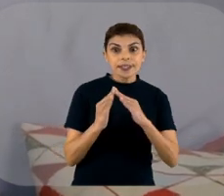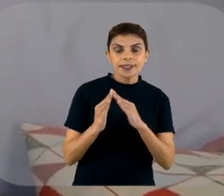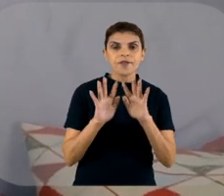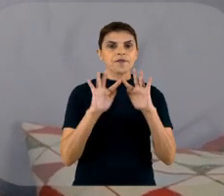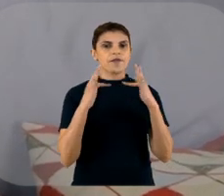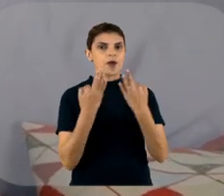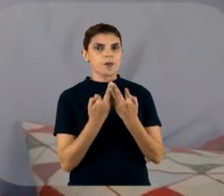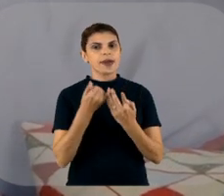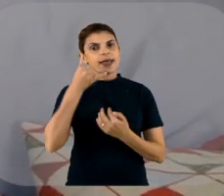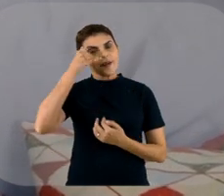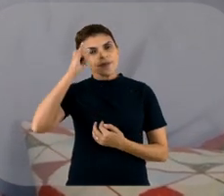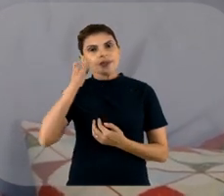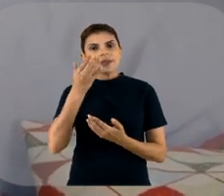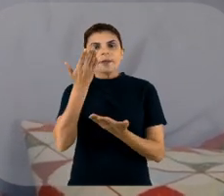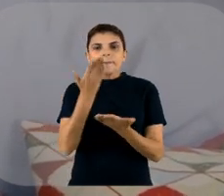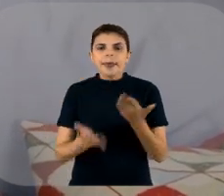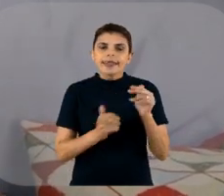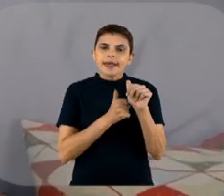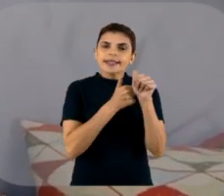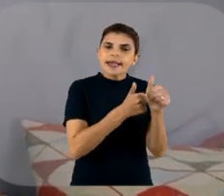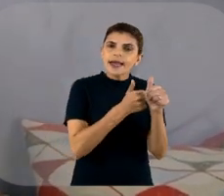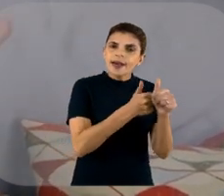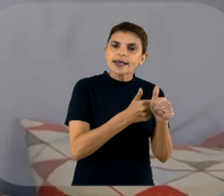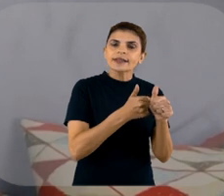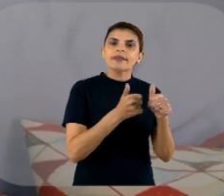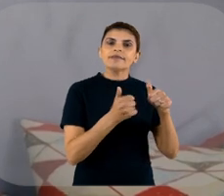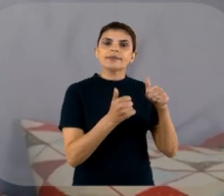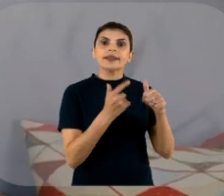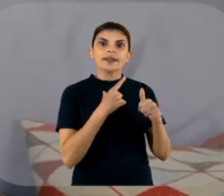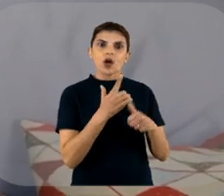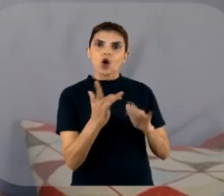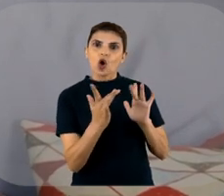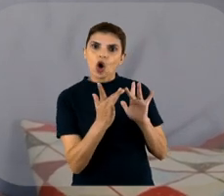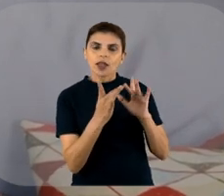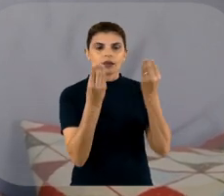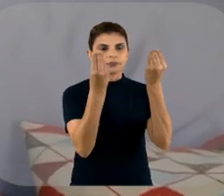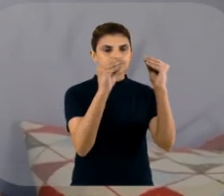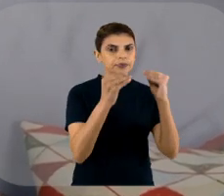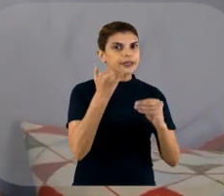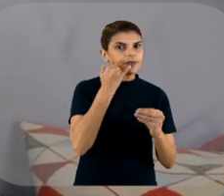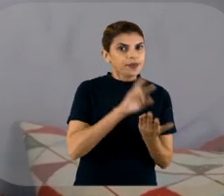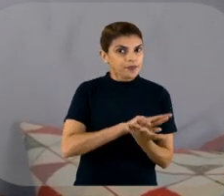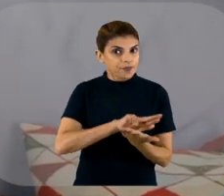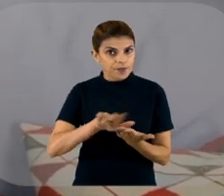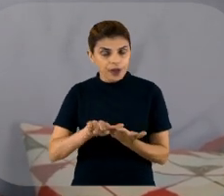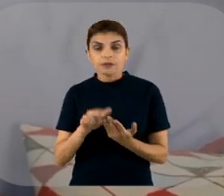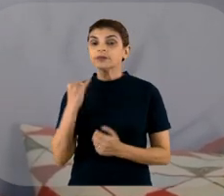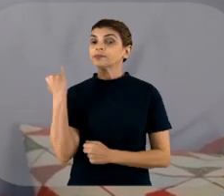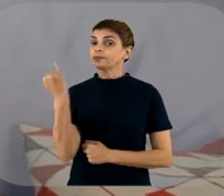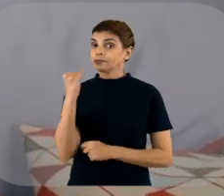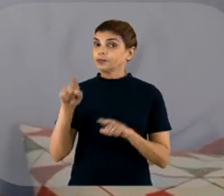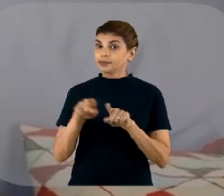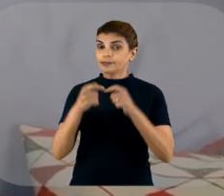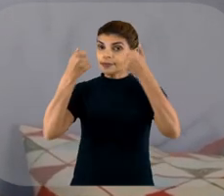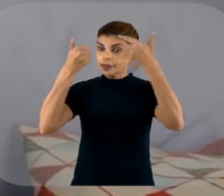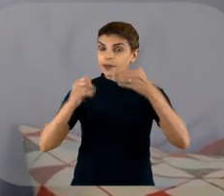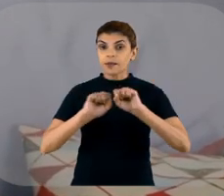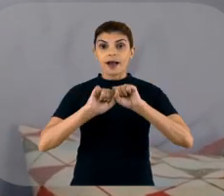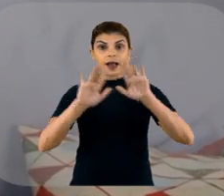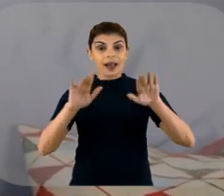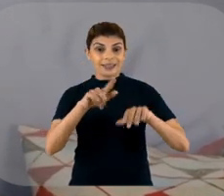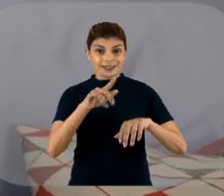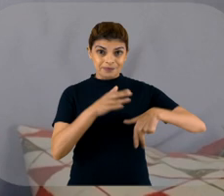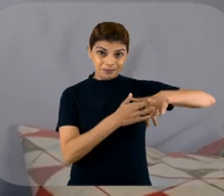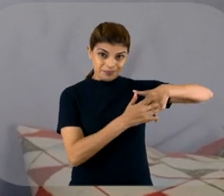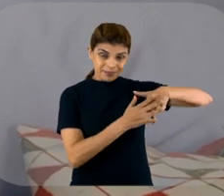vizinhos, para não ter risco de perda de segmento. Tem que ter vários números de contato anotados. Também é importante deixar claro para o paciente que, em